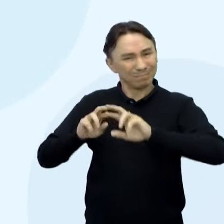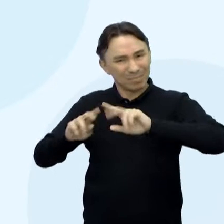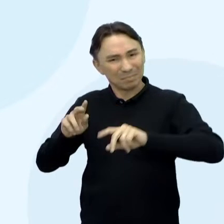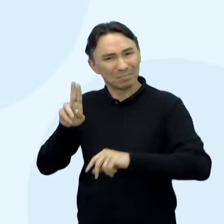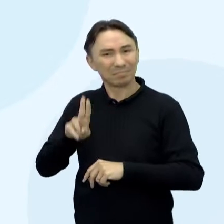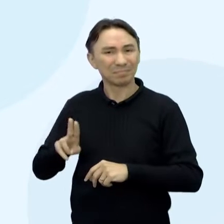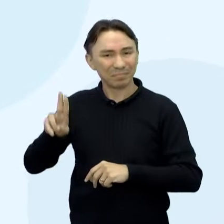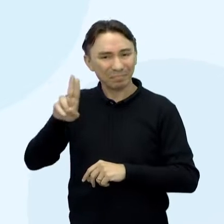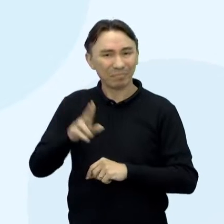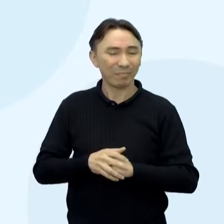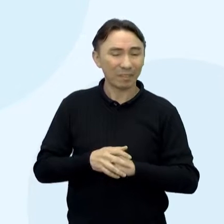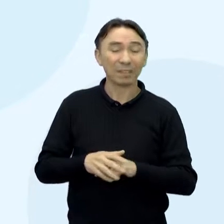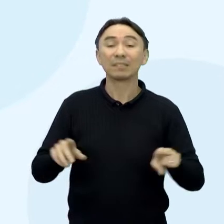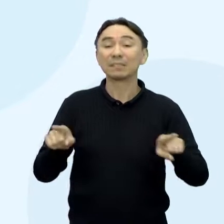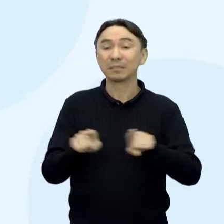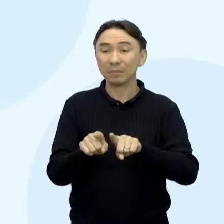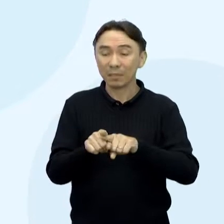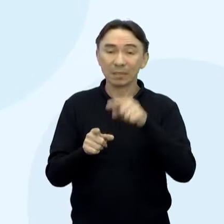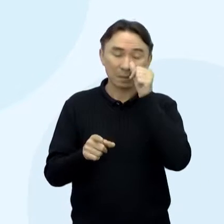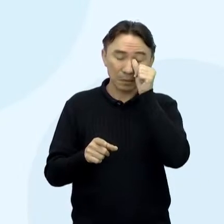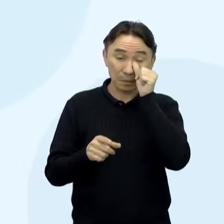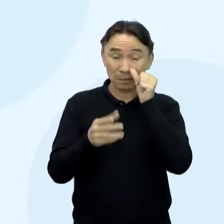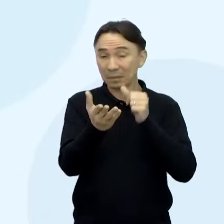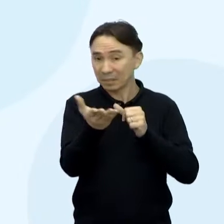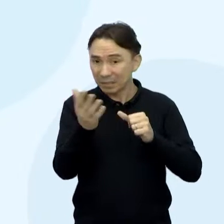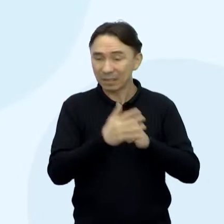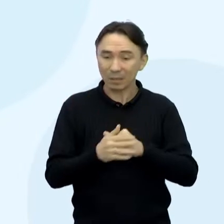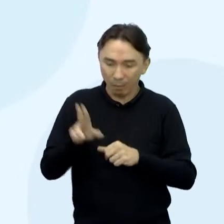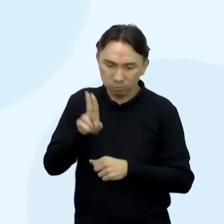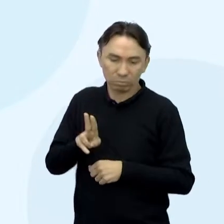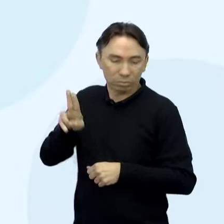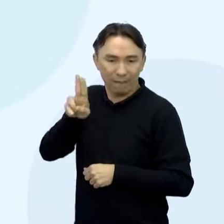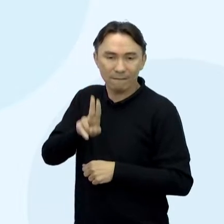seja, reduzir o que você puder nesse consumo.